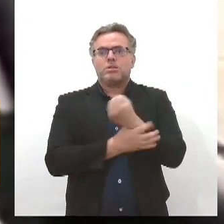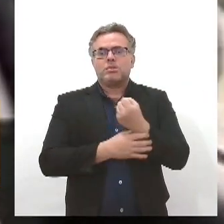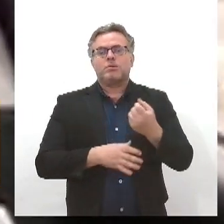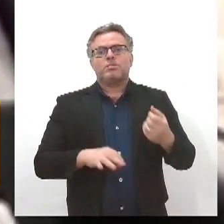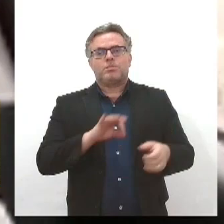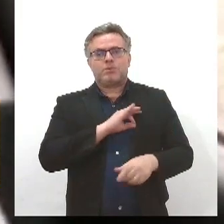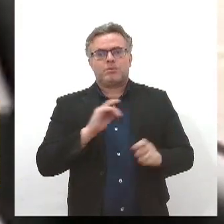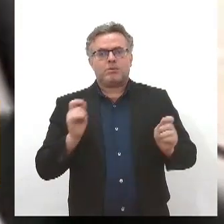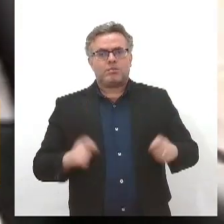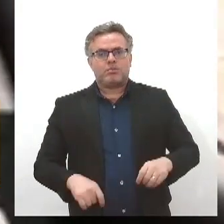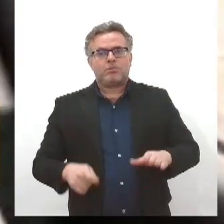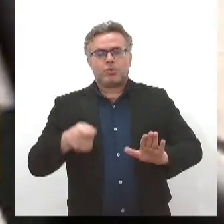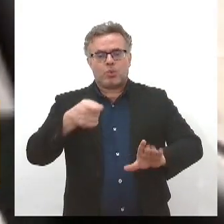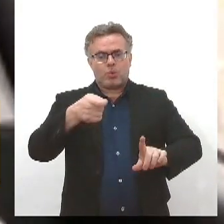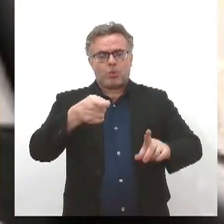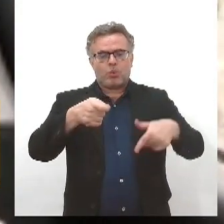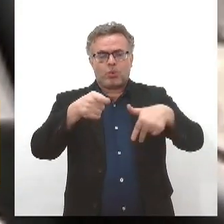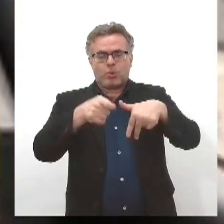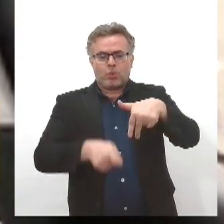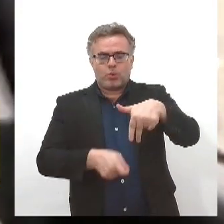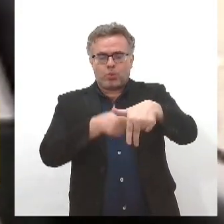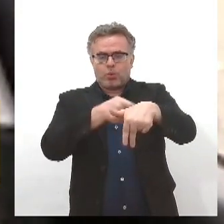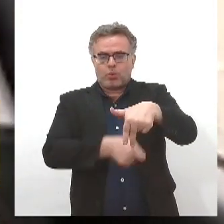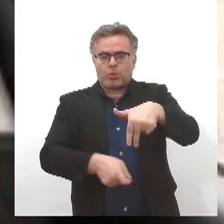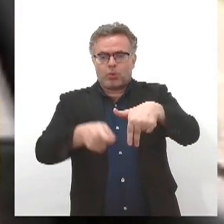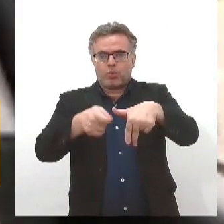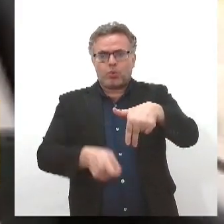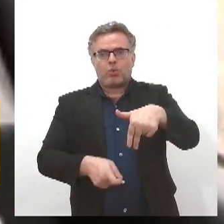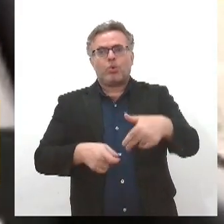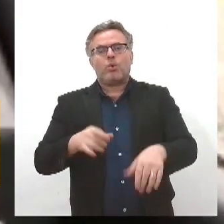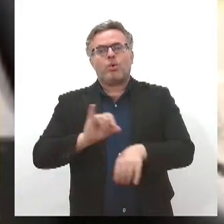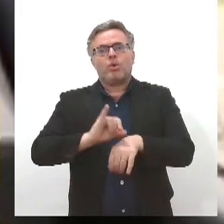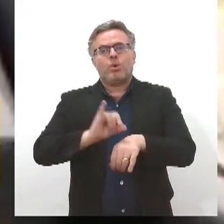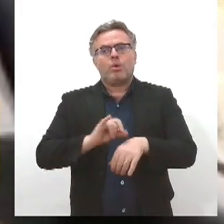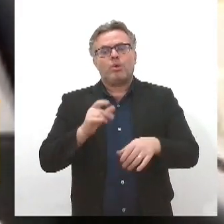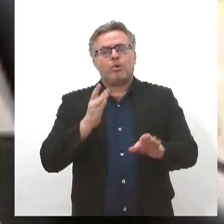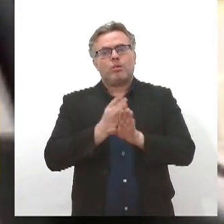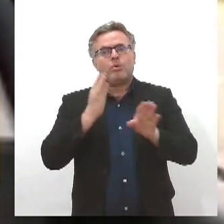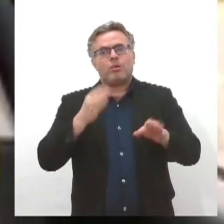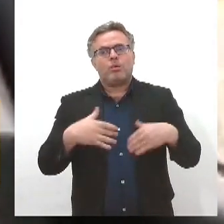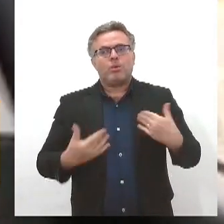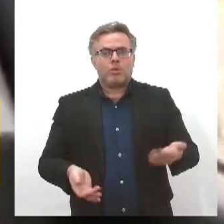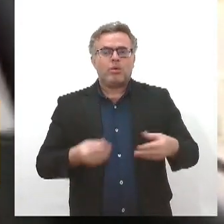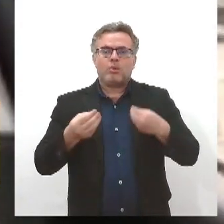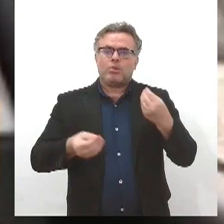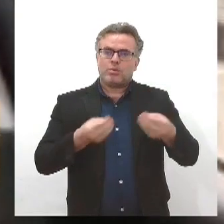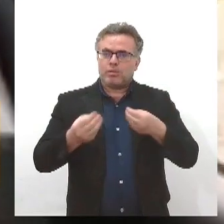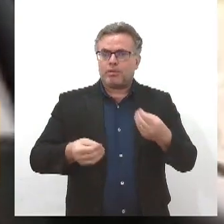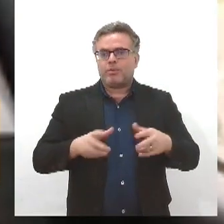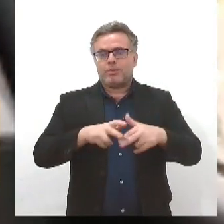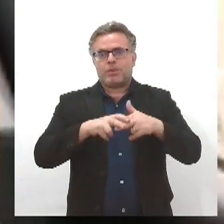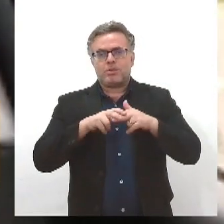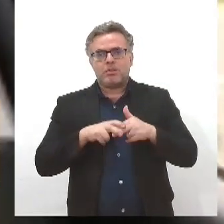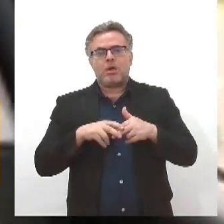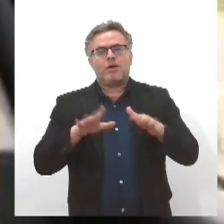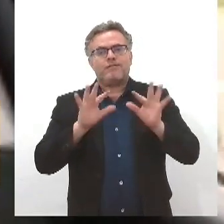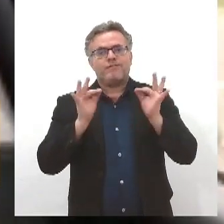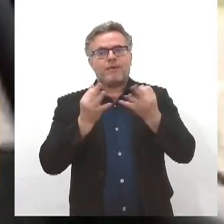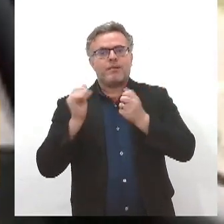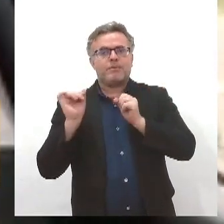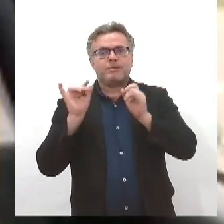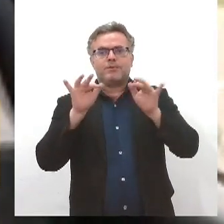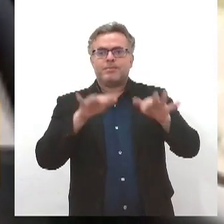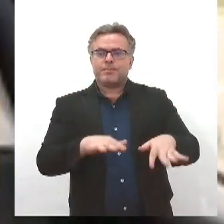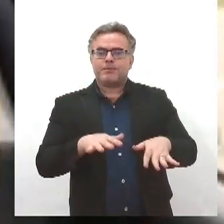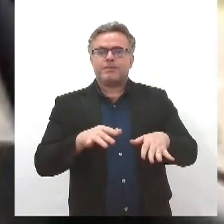metal na entrada. Por isso mesmo que as famílias, eles procuram o Carro Quebrado, porque sabem que